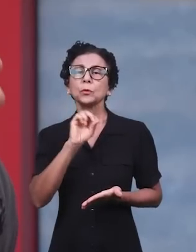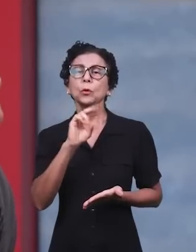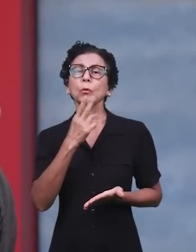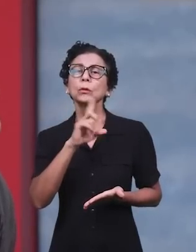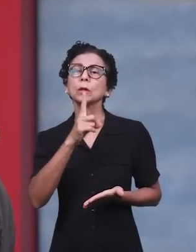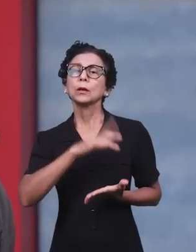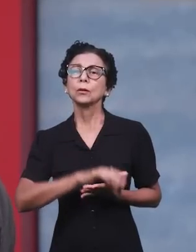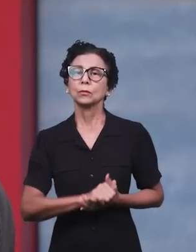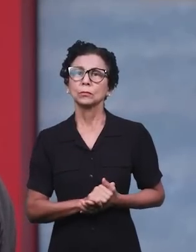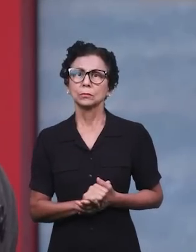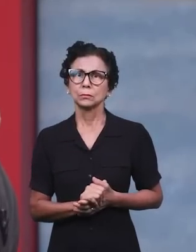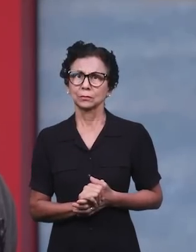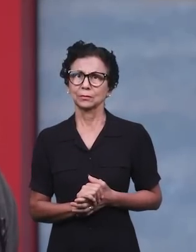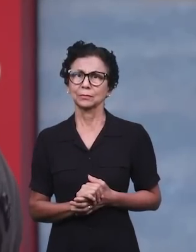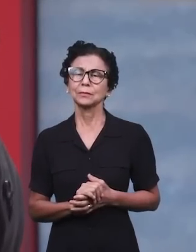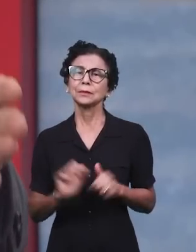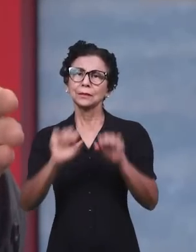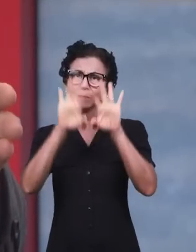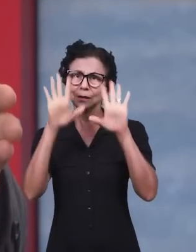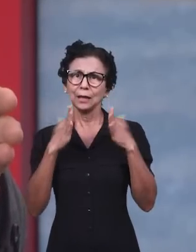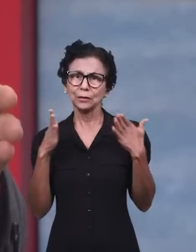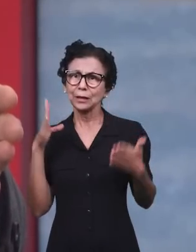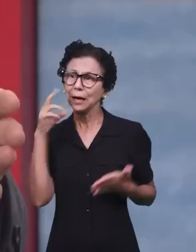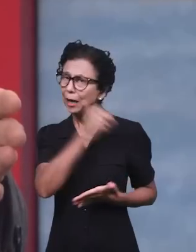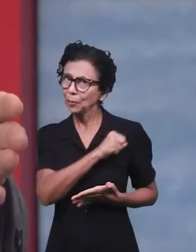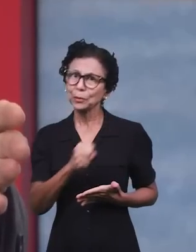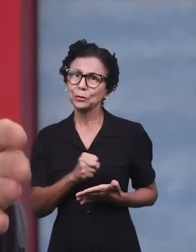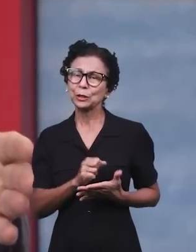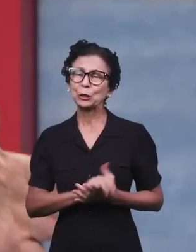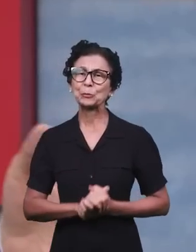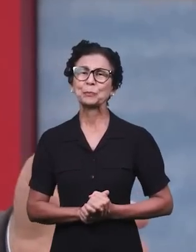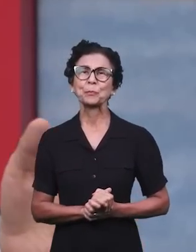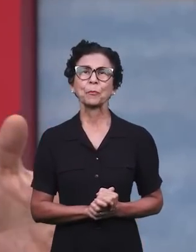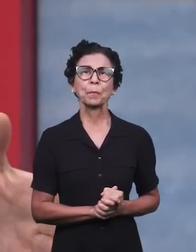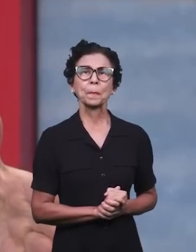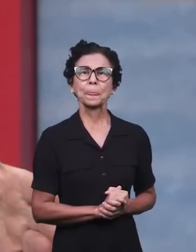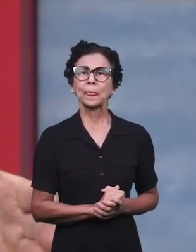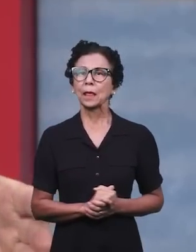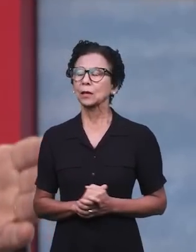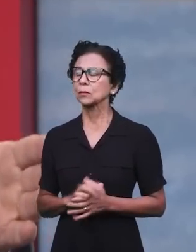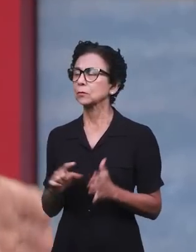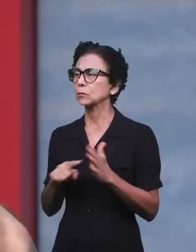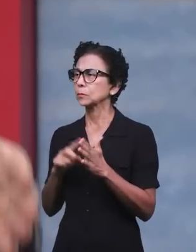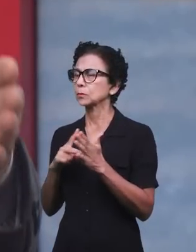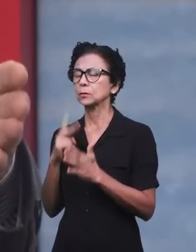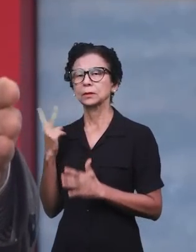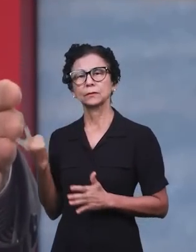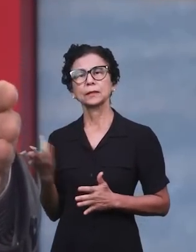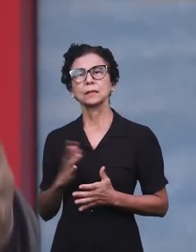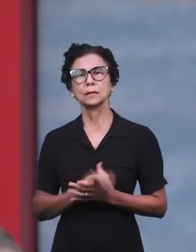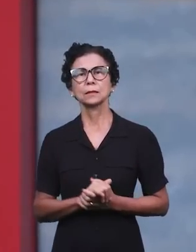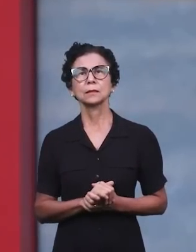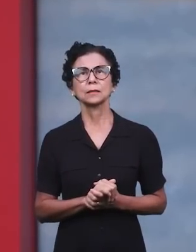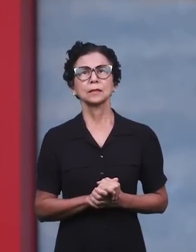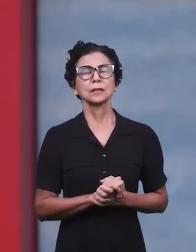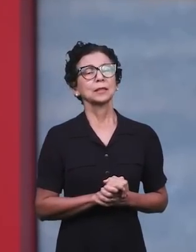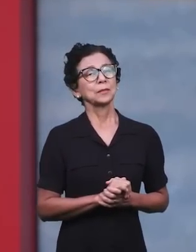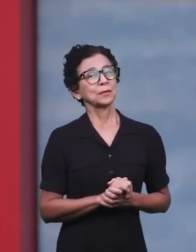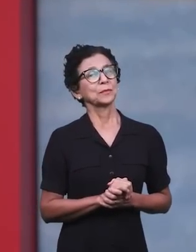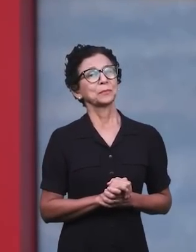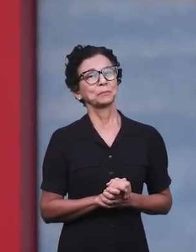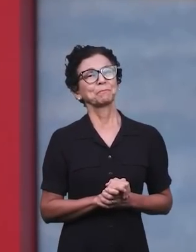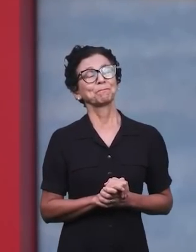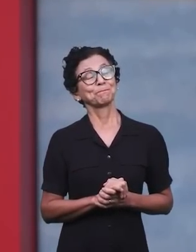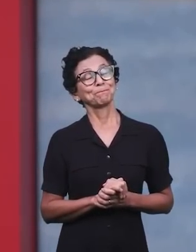fiel, o salmista, Senhor, ele clamou ao Senhor 2 vezes, não foi? Porque ele tinha pressa de ser